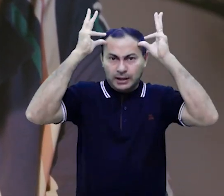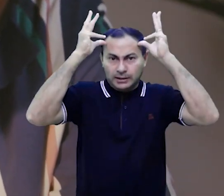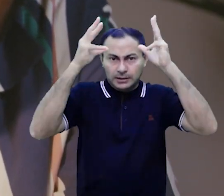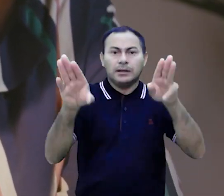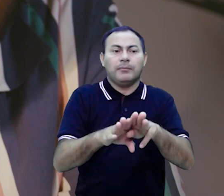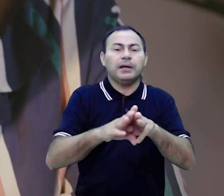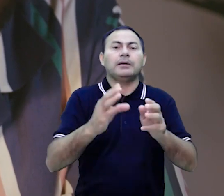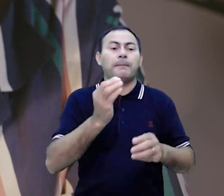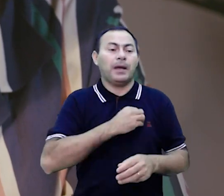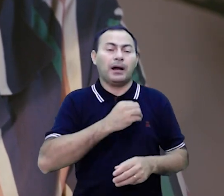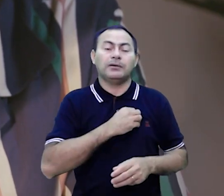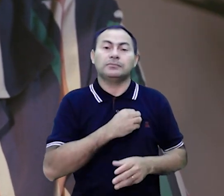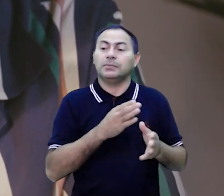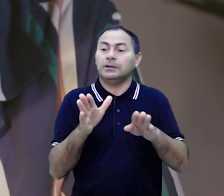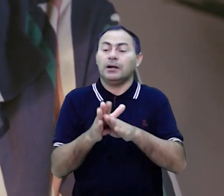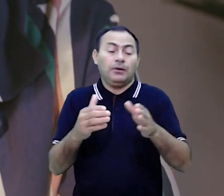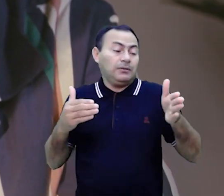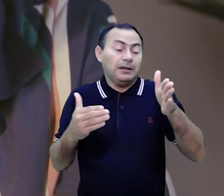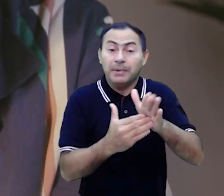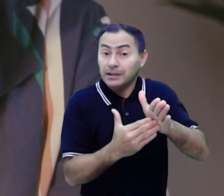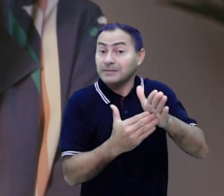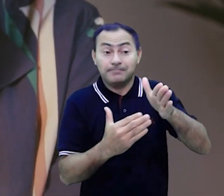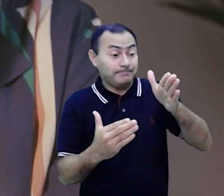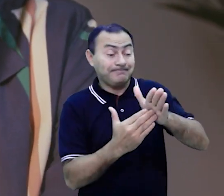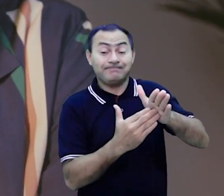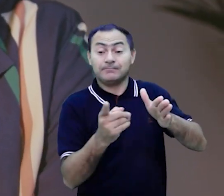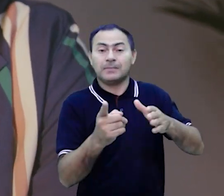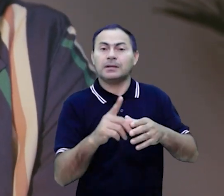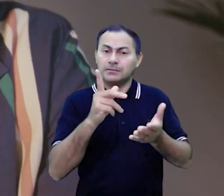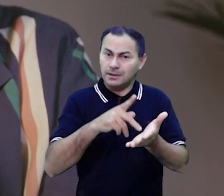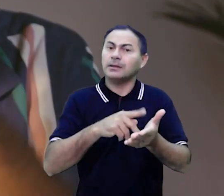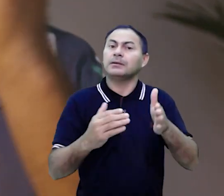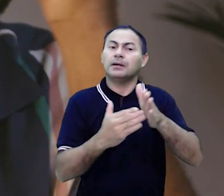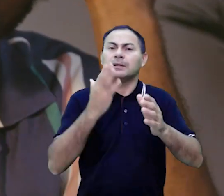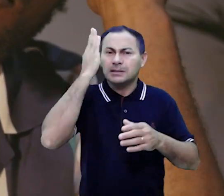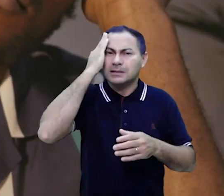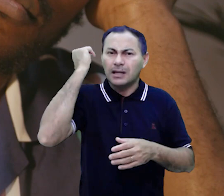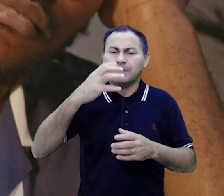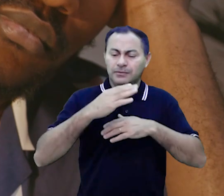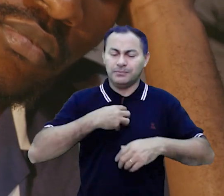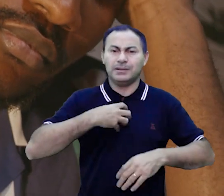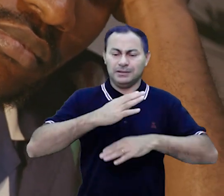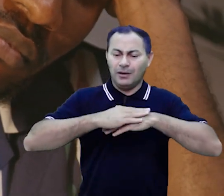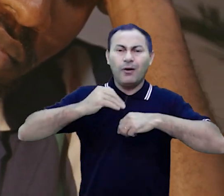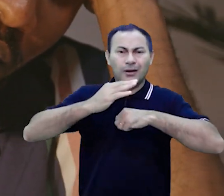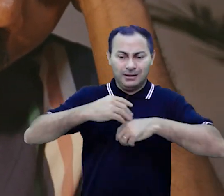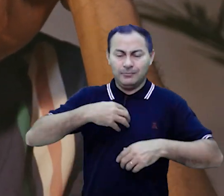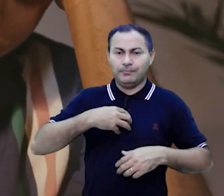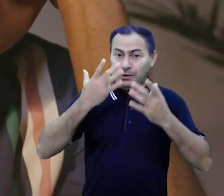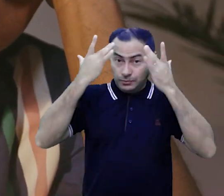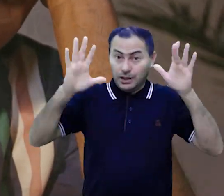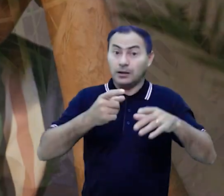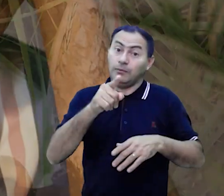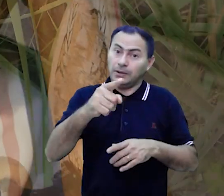importante quanto Moisés também pecava e chegava ao seu limite. Chegava ao seu limite, isso mesmo. Sabe que isso me consola